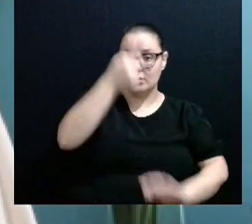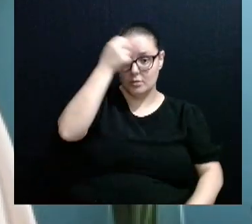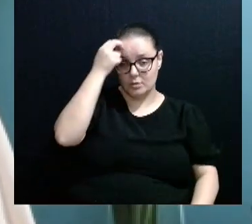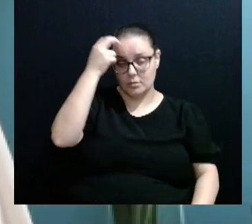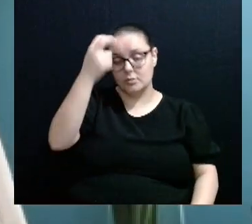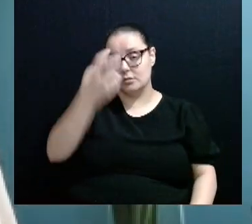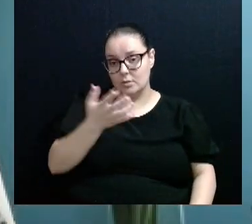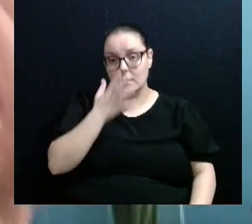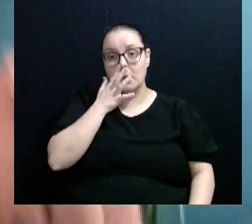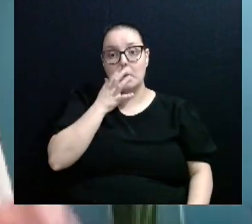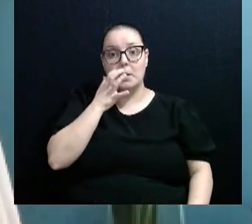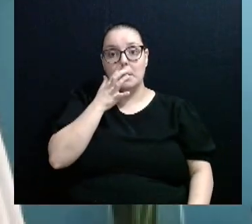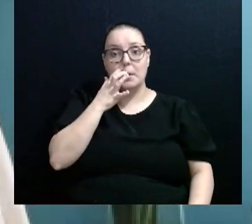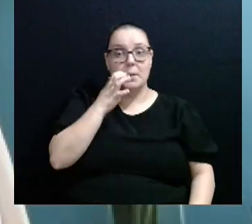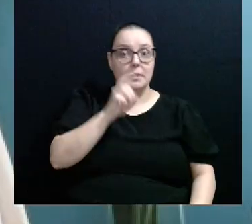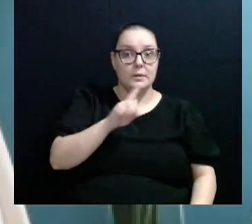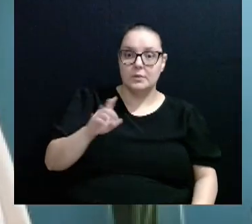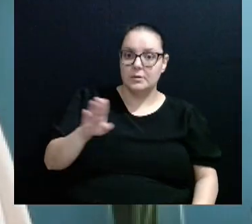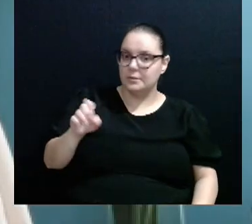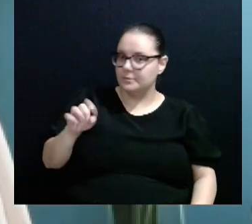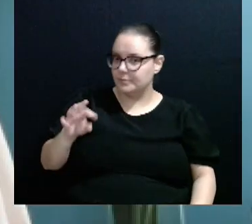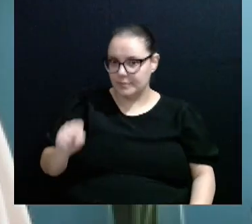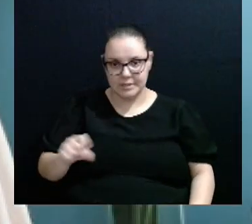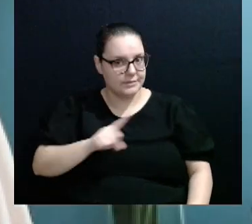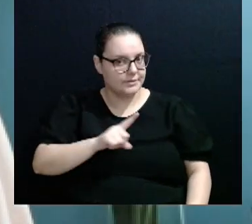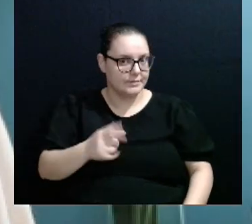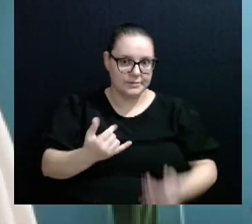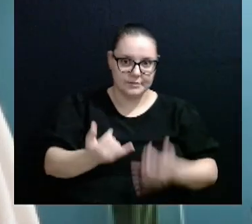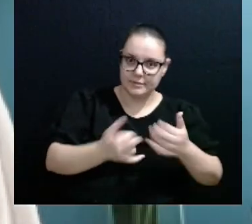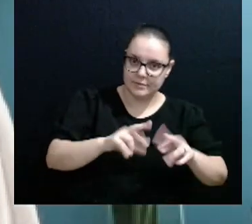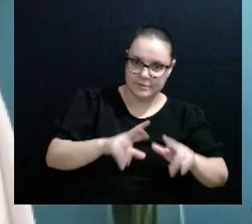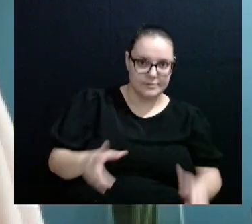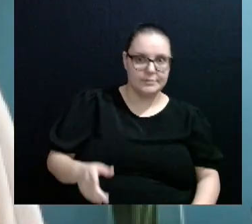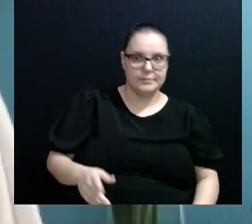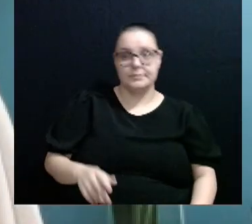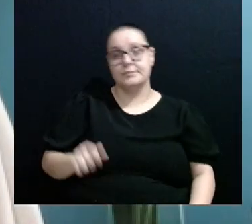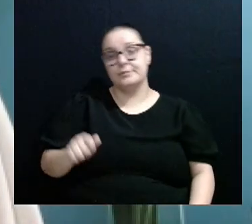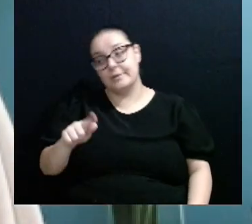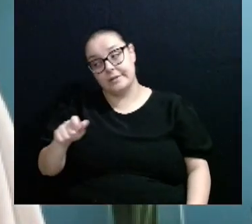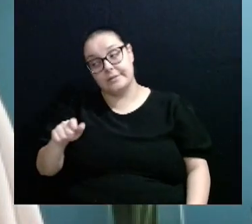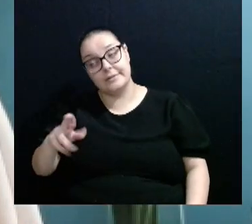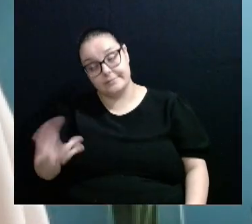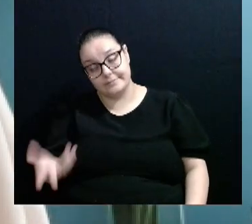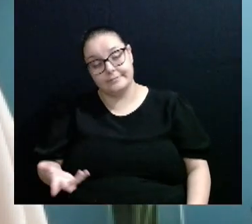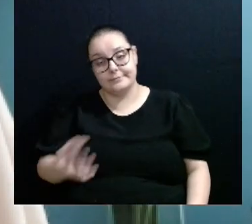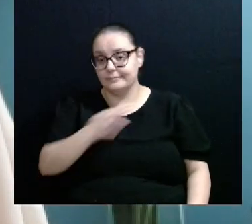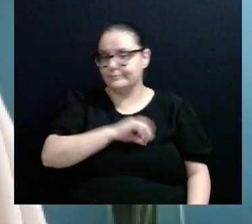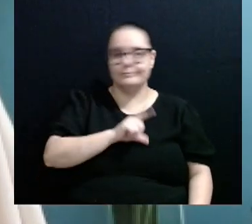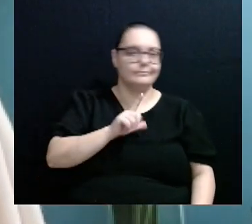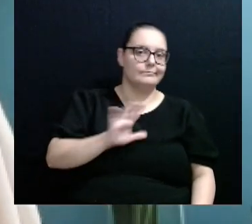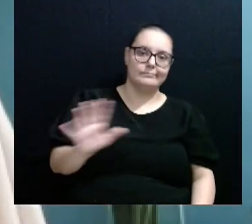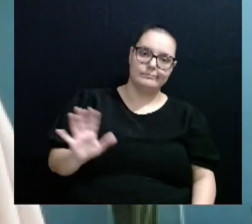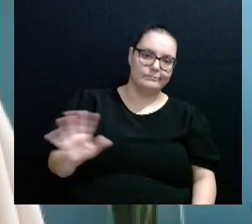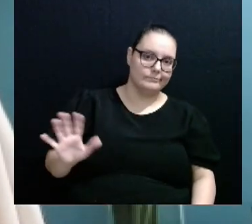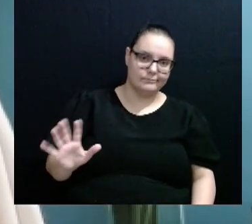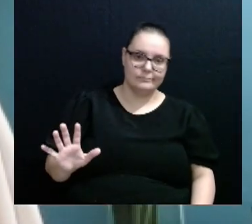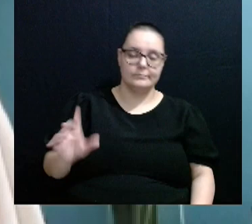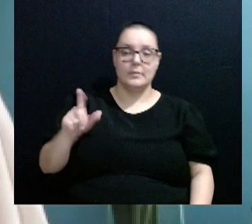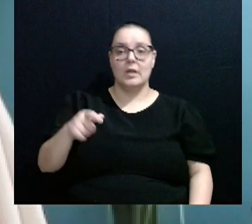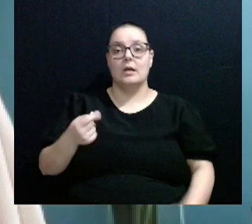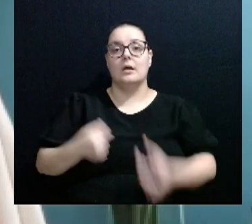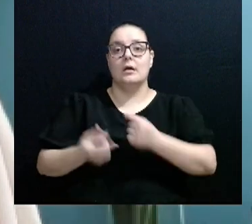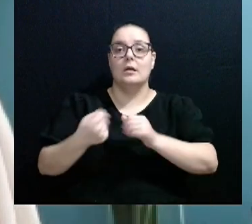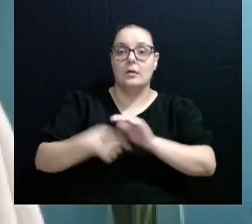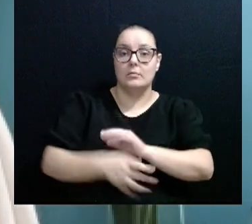nas bets, não são nos jogos de azar que a gente vai ganhar mais dinheiro, são em aplicações seguras.